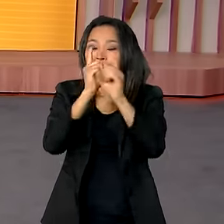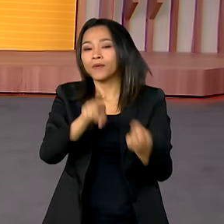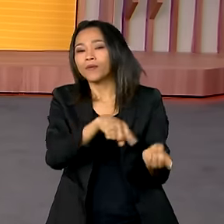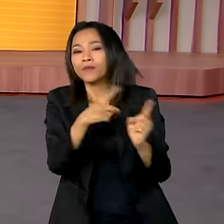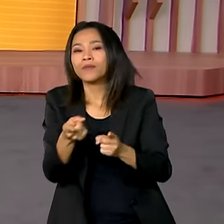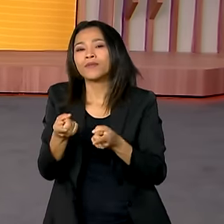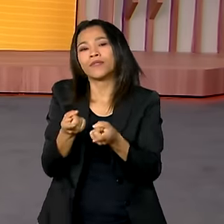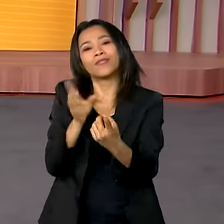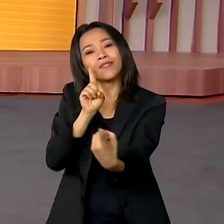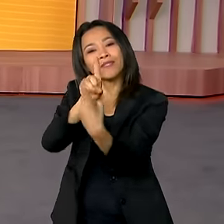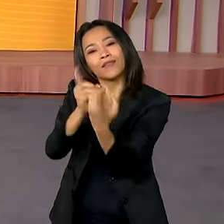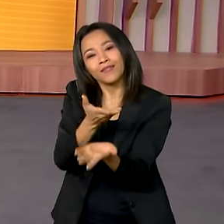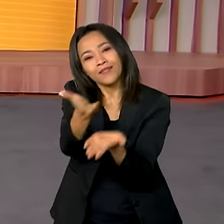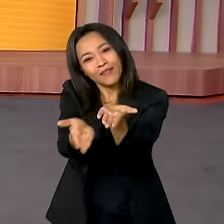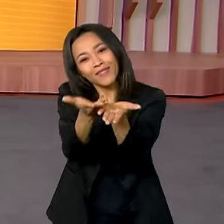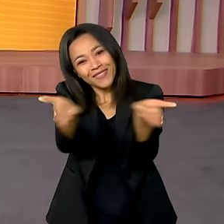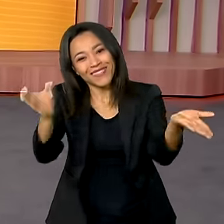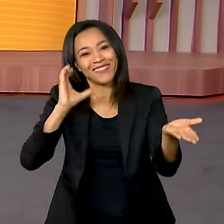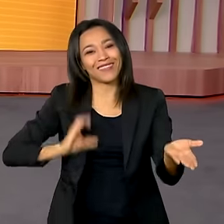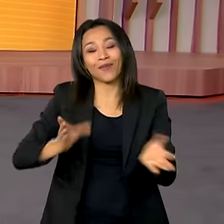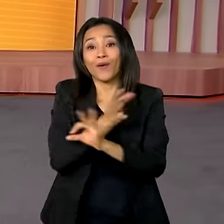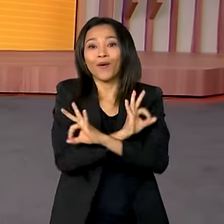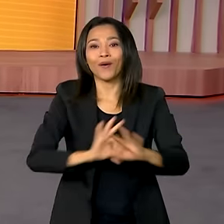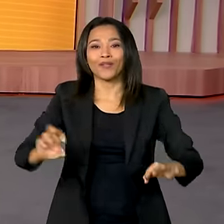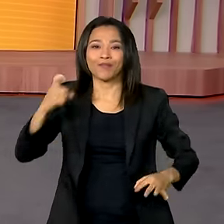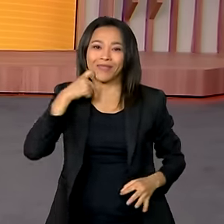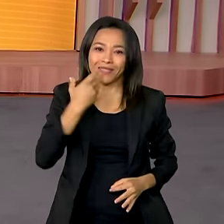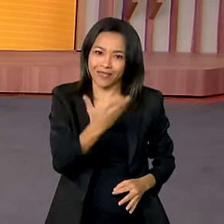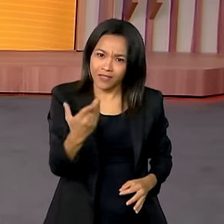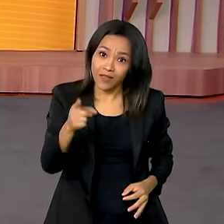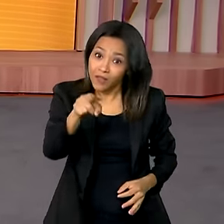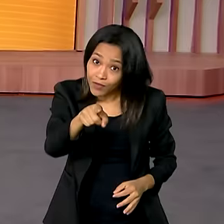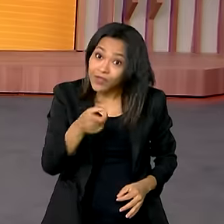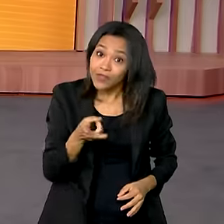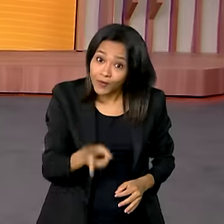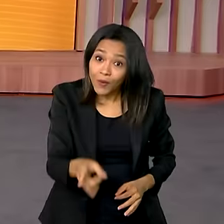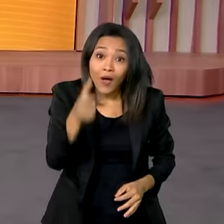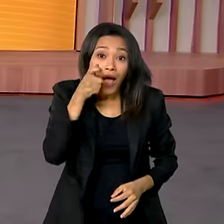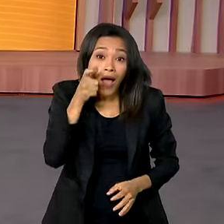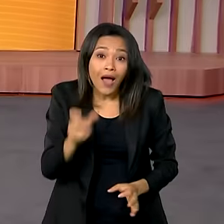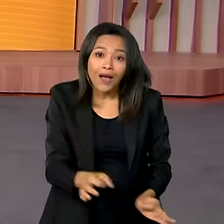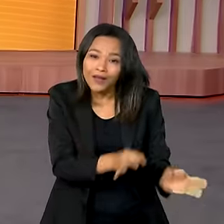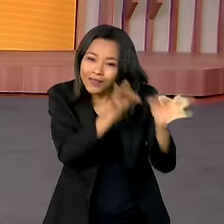para você, cidadão. Uma ótima sexta-feira e não deixe de acompanhar